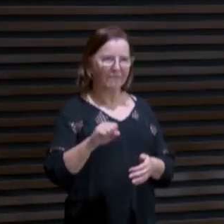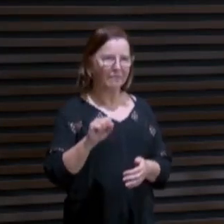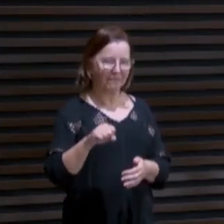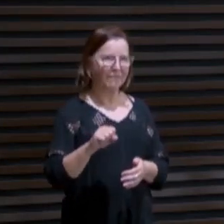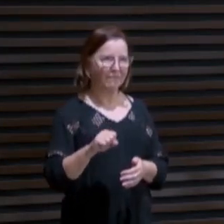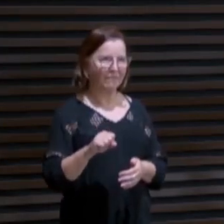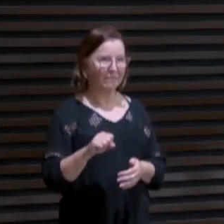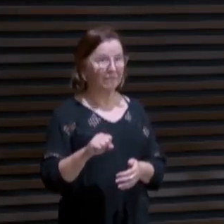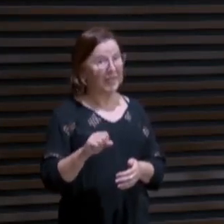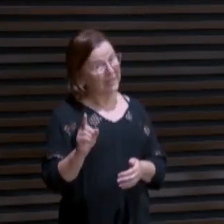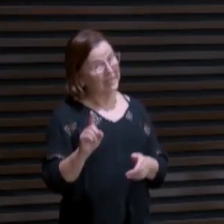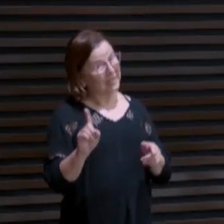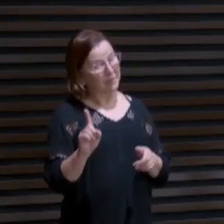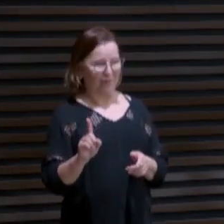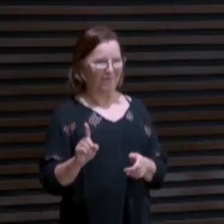Sim e não.